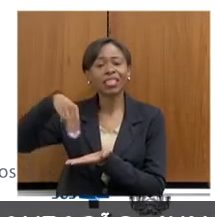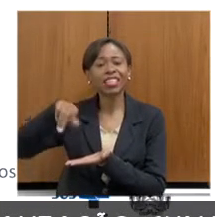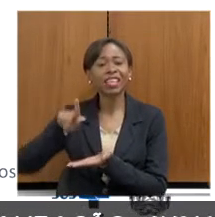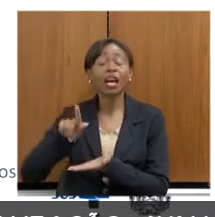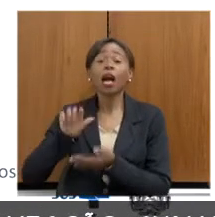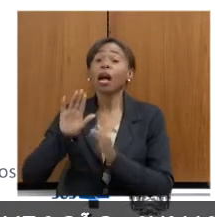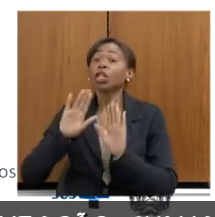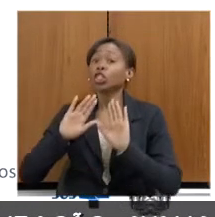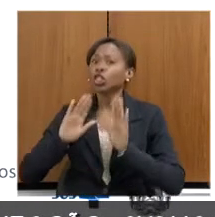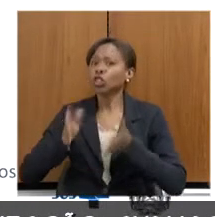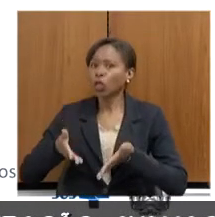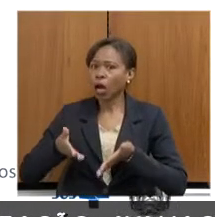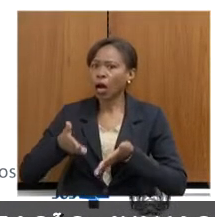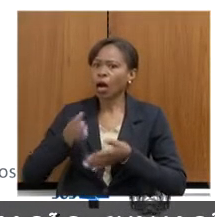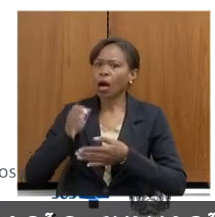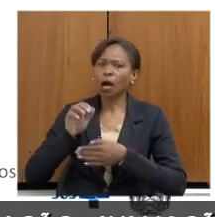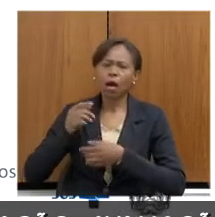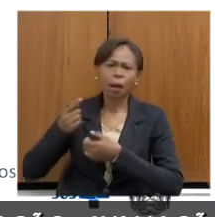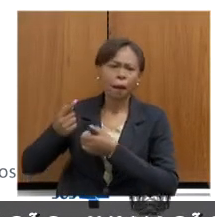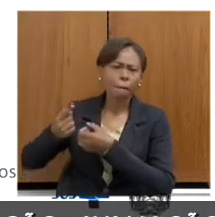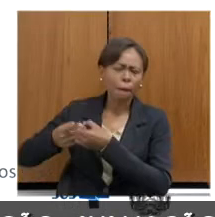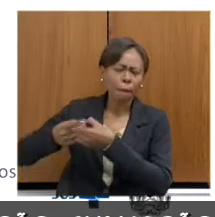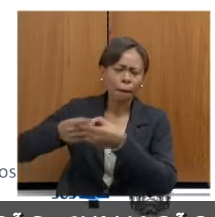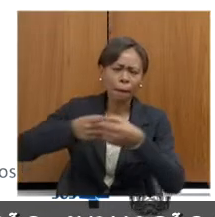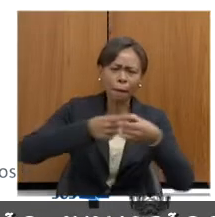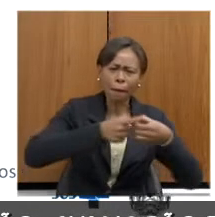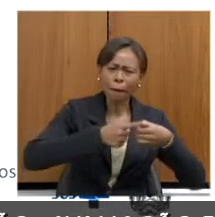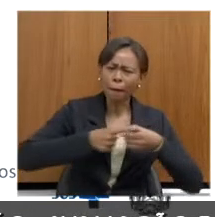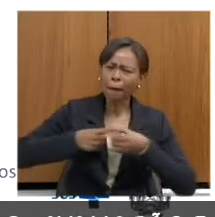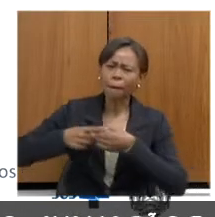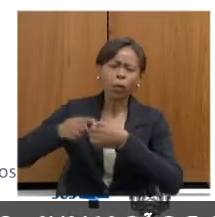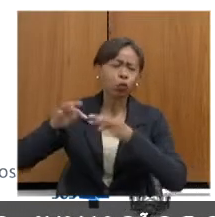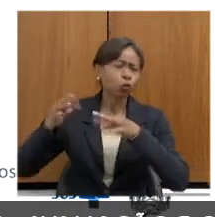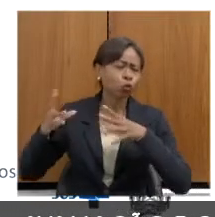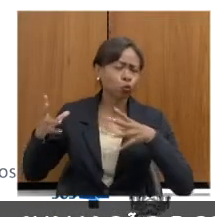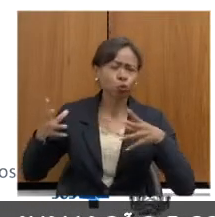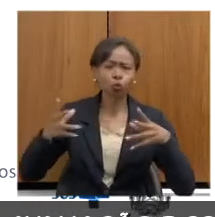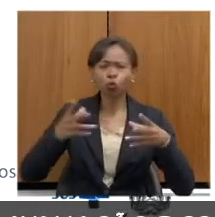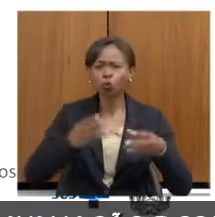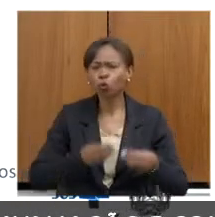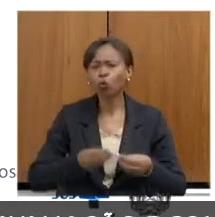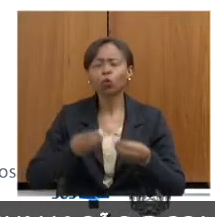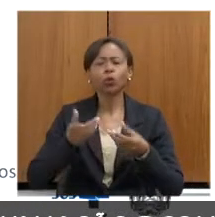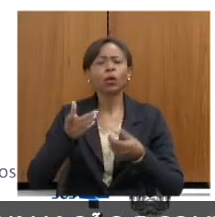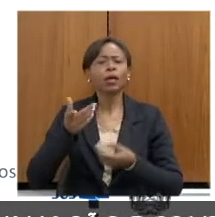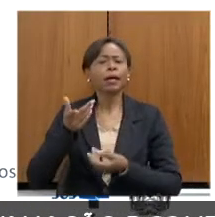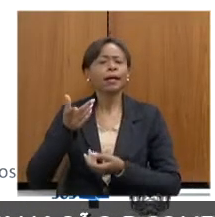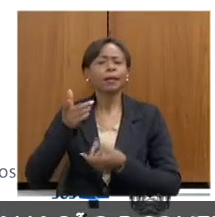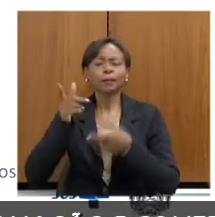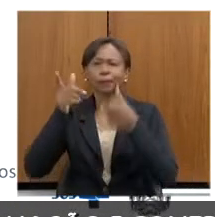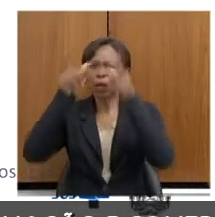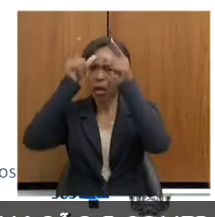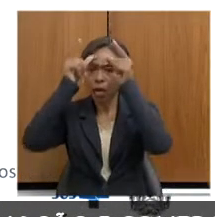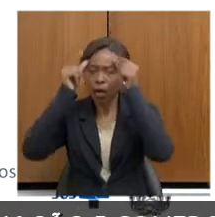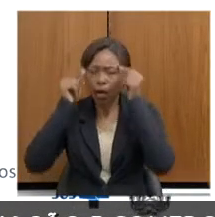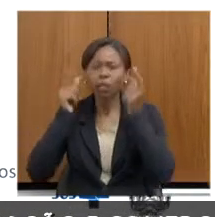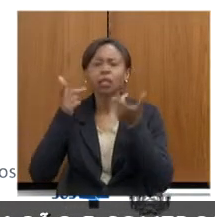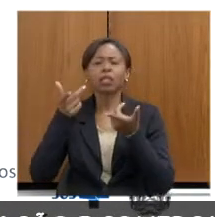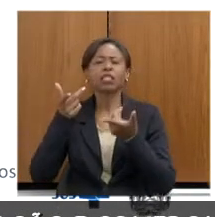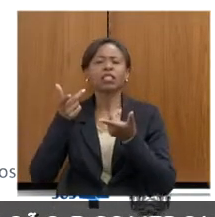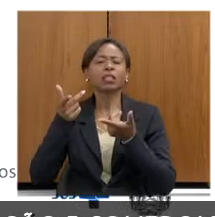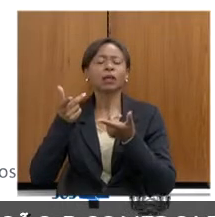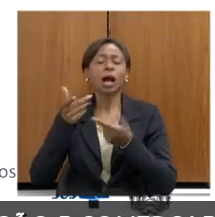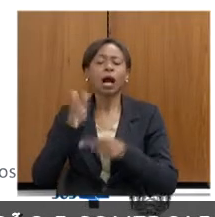todos os municípios capacitando todos os municípios a gente comunitários é sobre saúde mental são